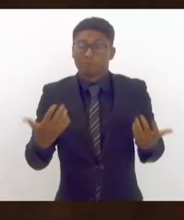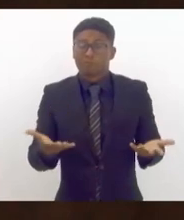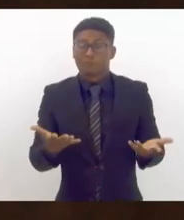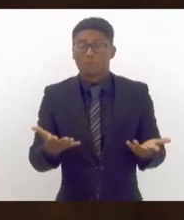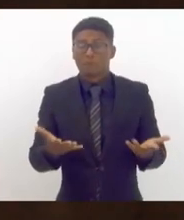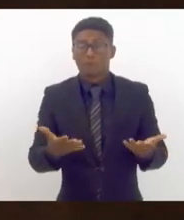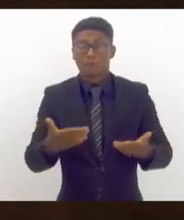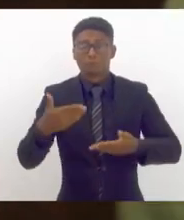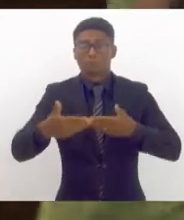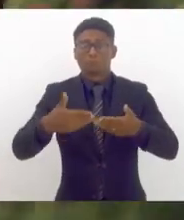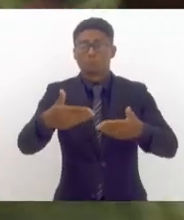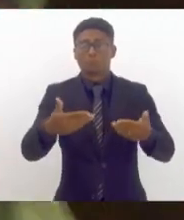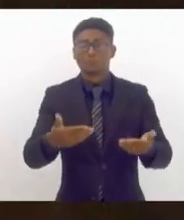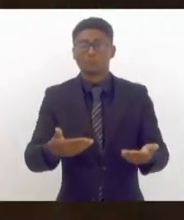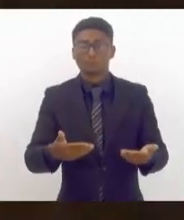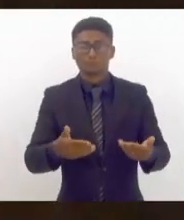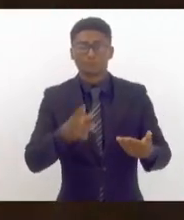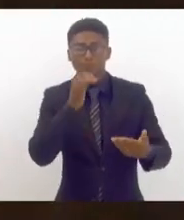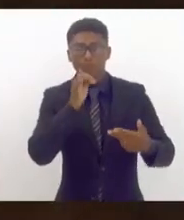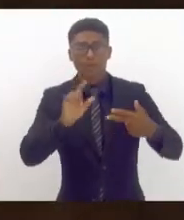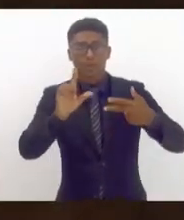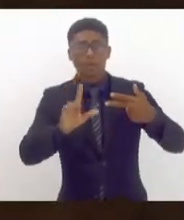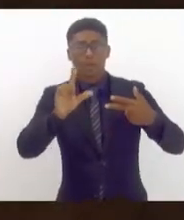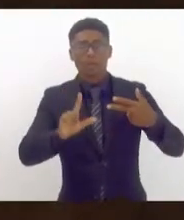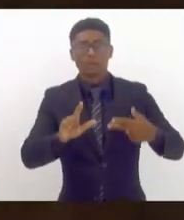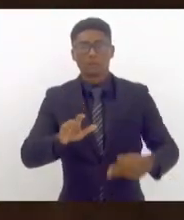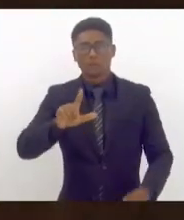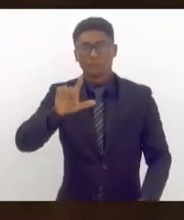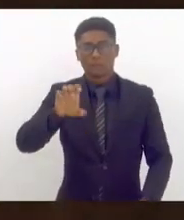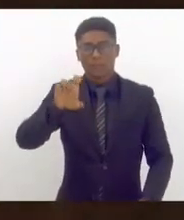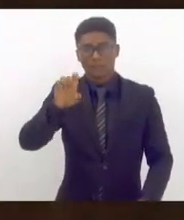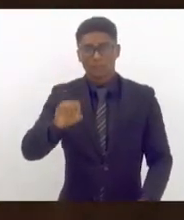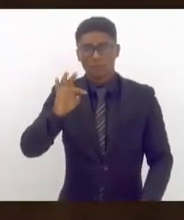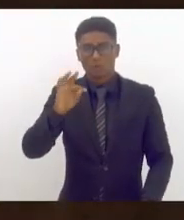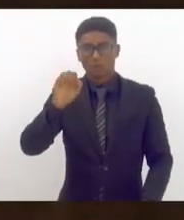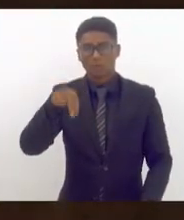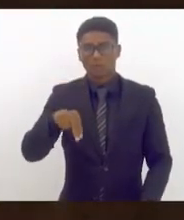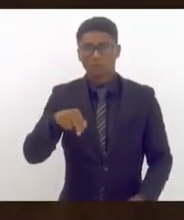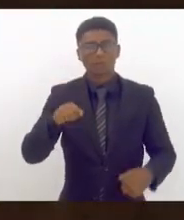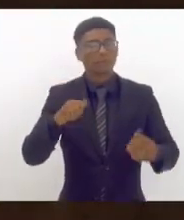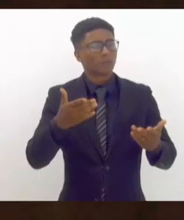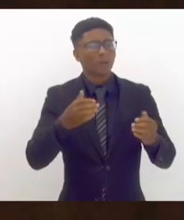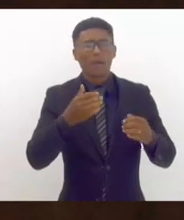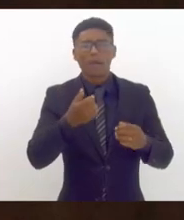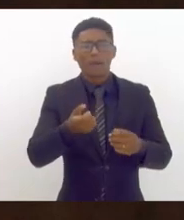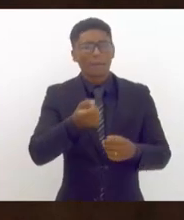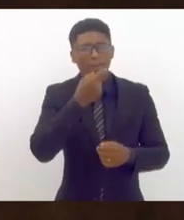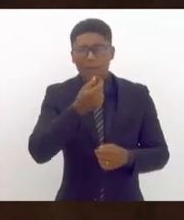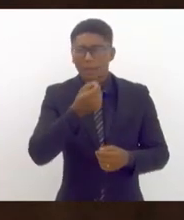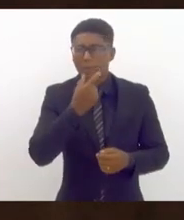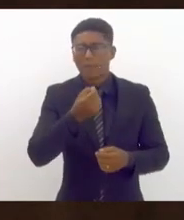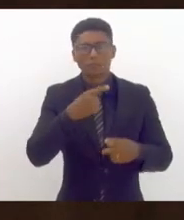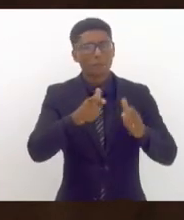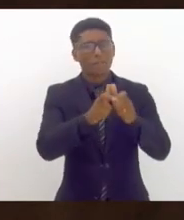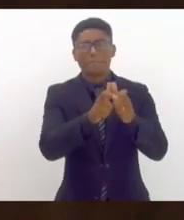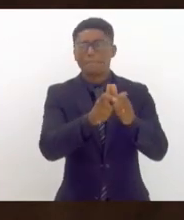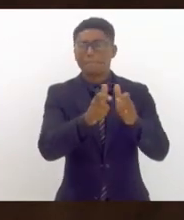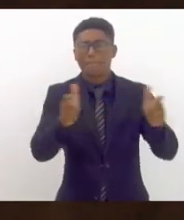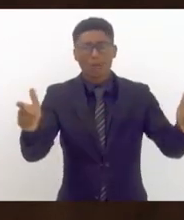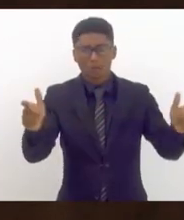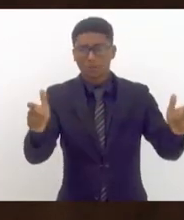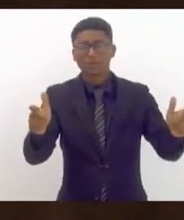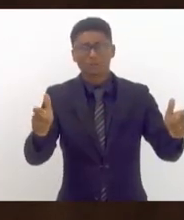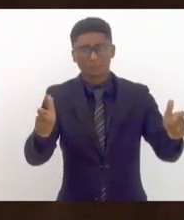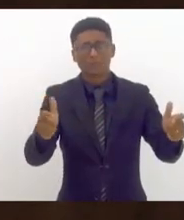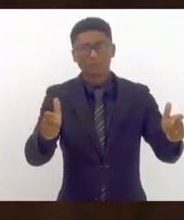legislar para um Lexotan. Daqui a pouco a gente quer... Todos fazem mal. A maioria dos medicamentos, eles fazem bem para uma coisa, mas